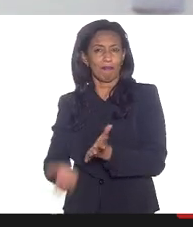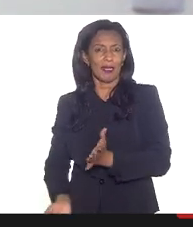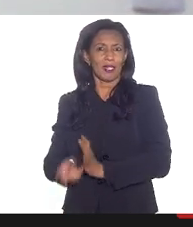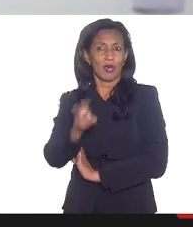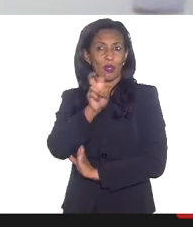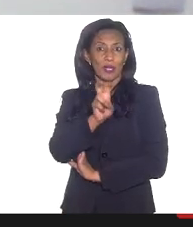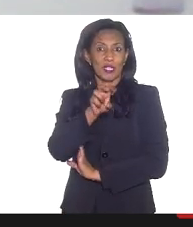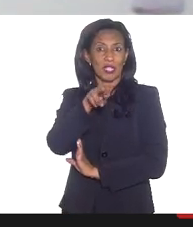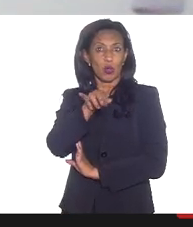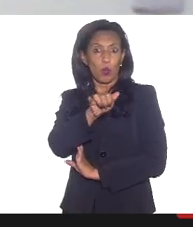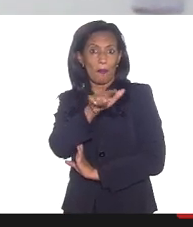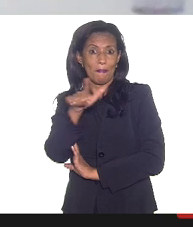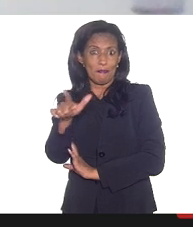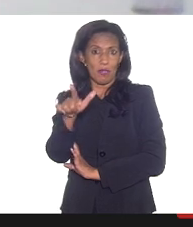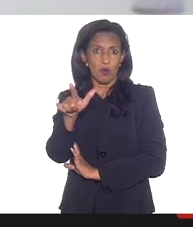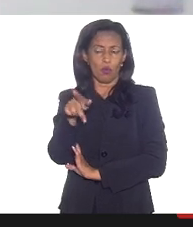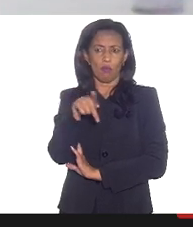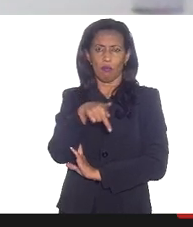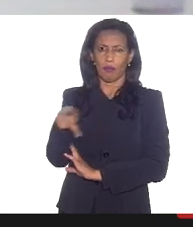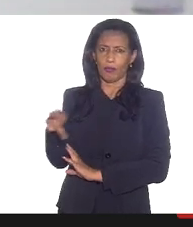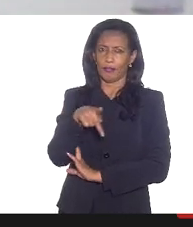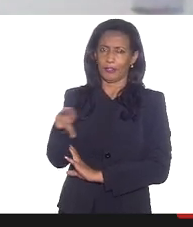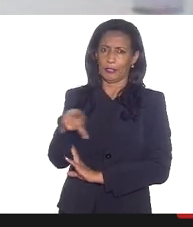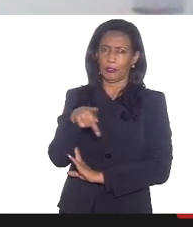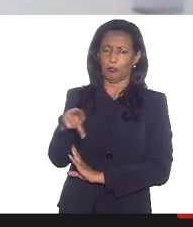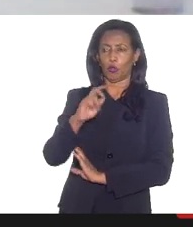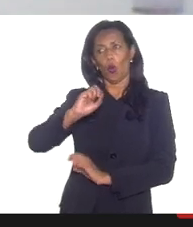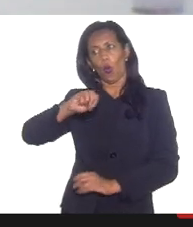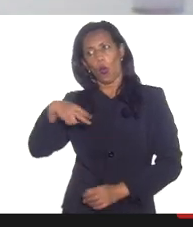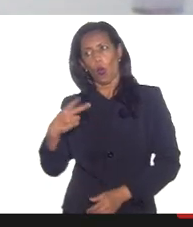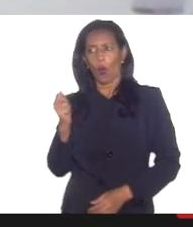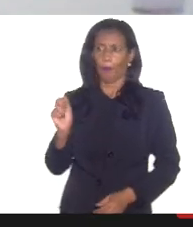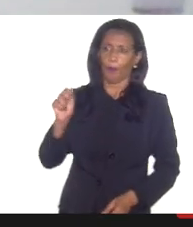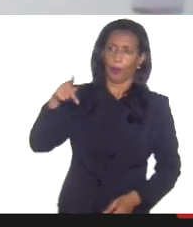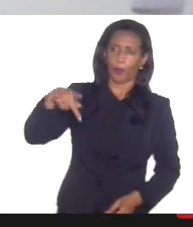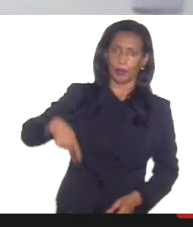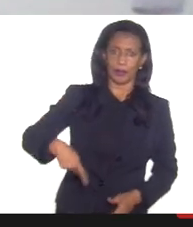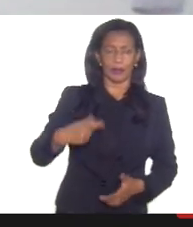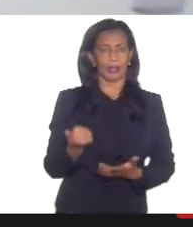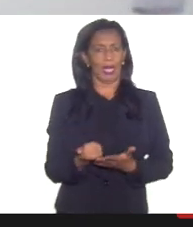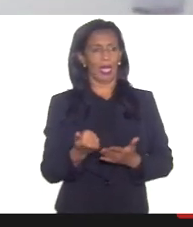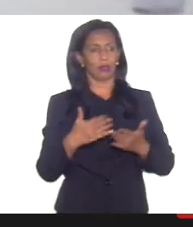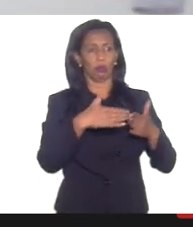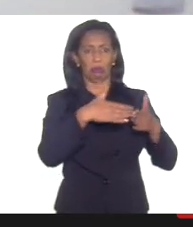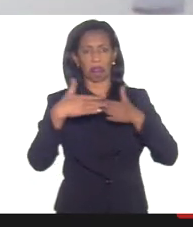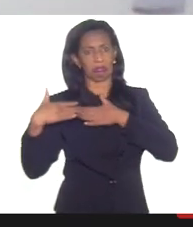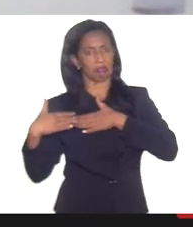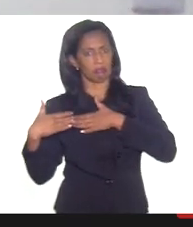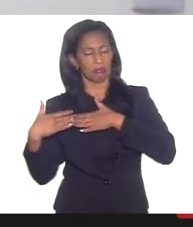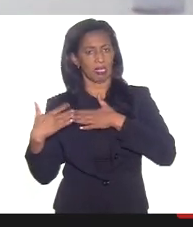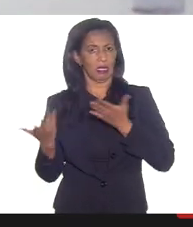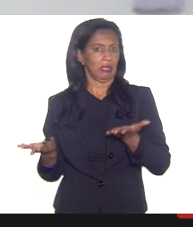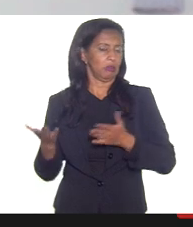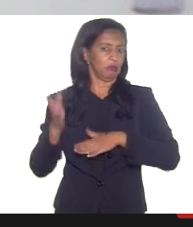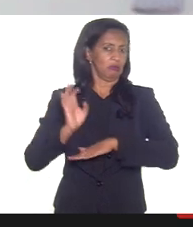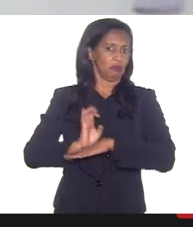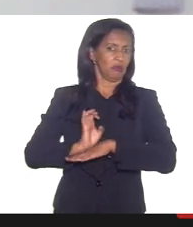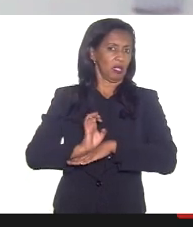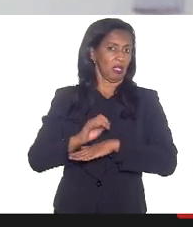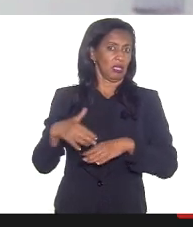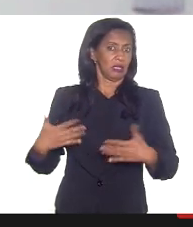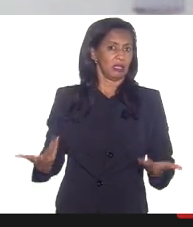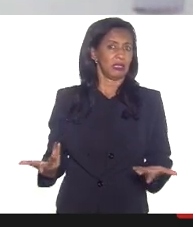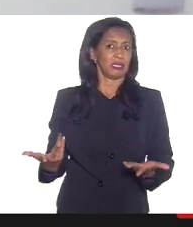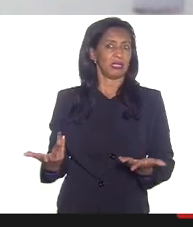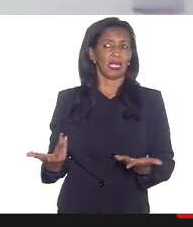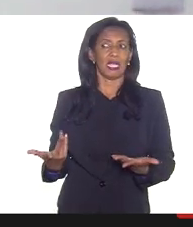mil professores e professoras que ou se aposentaram ou se exoneraram da rede, sem a possibilidade